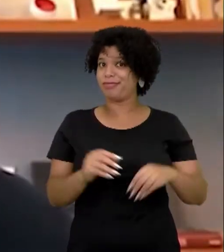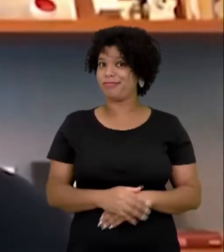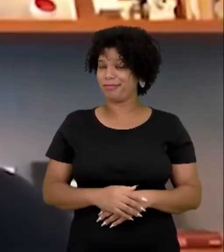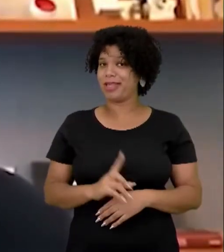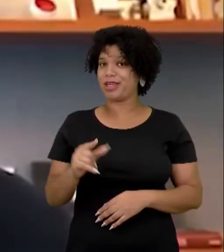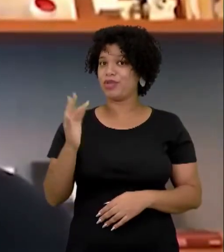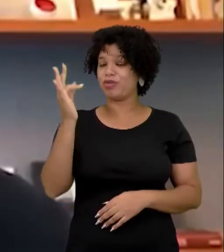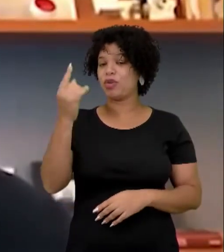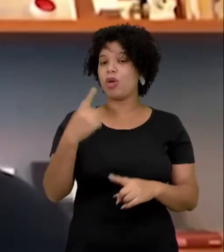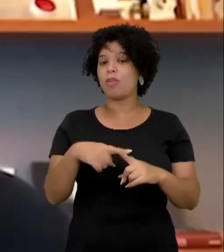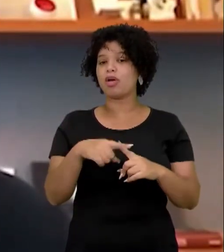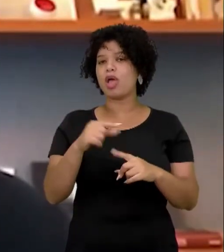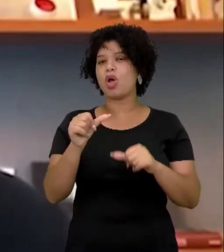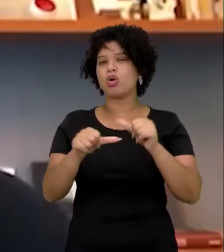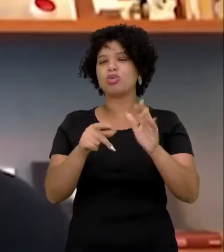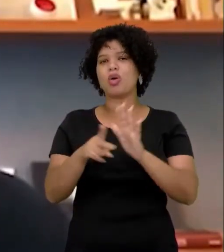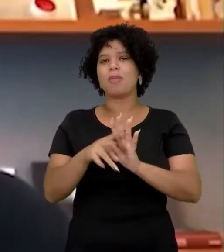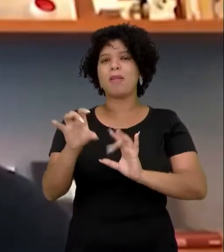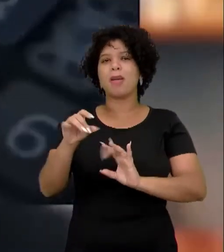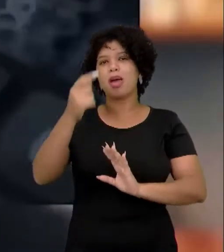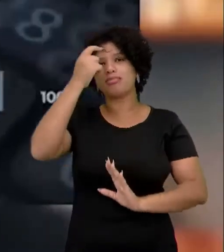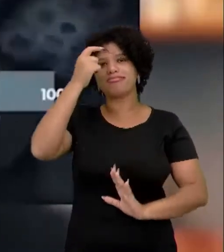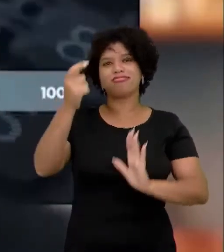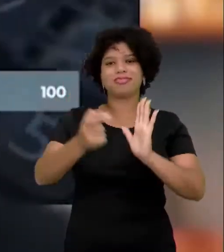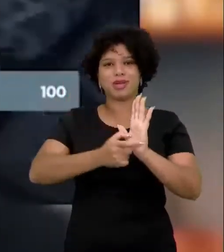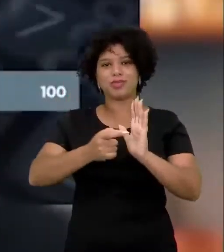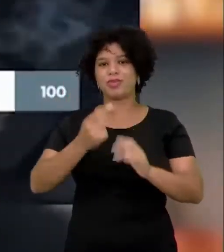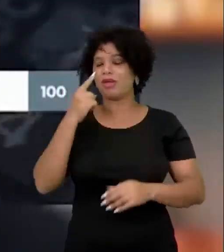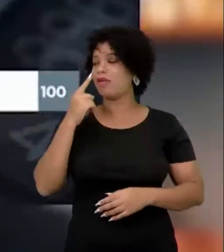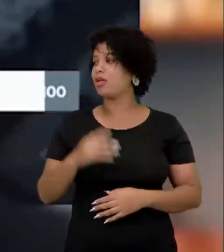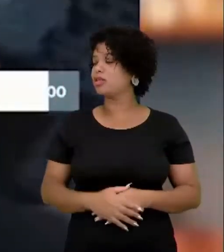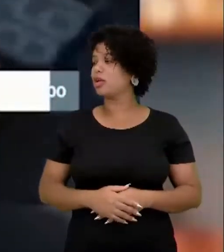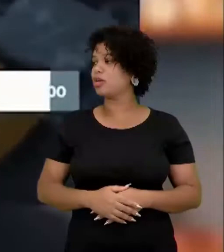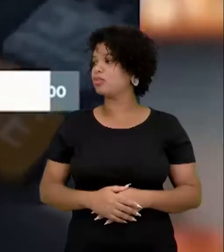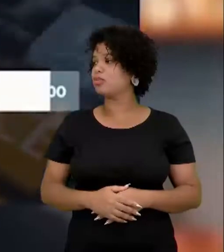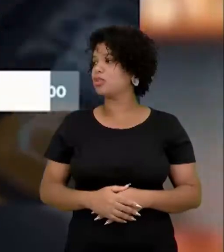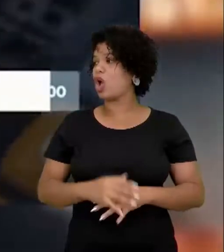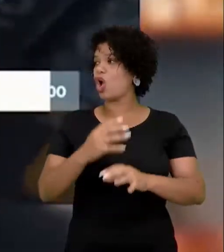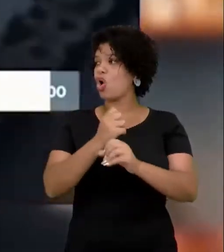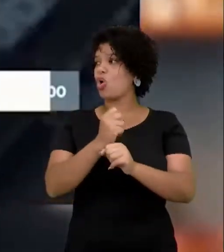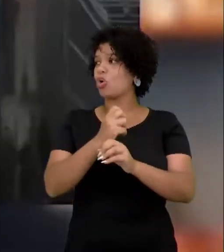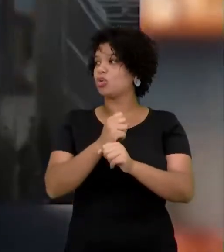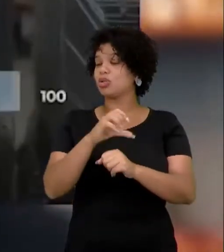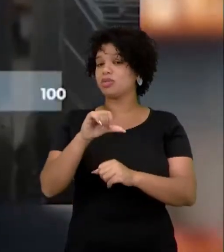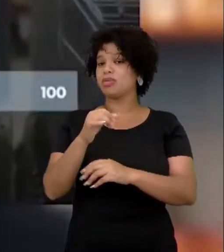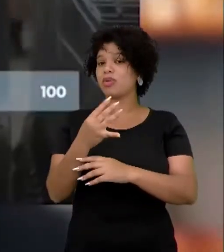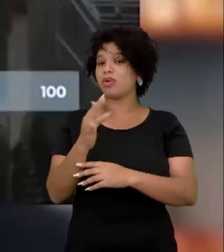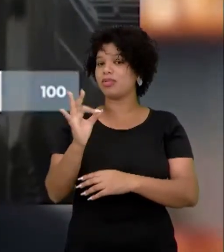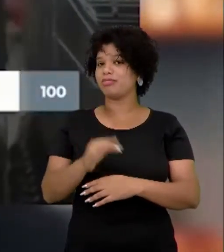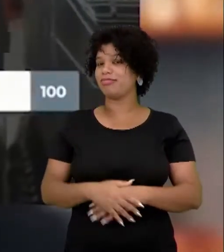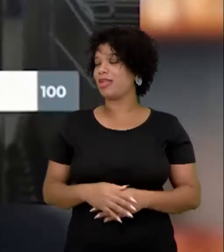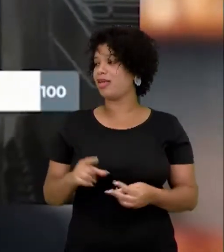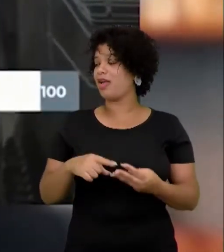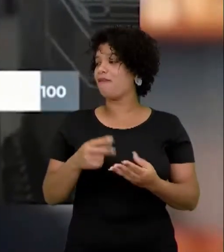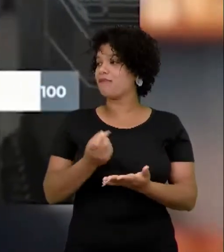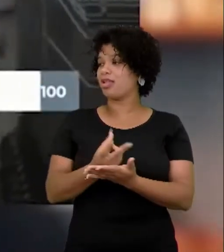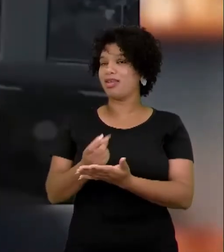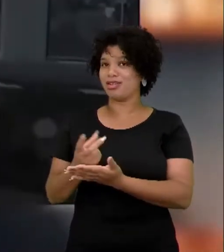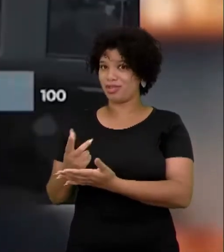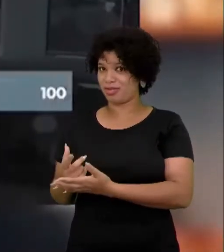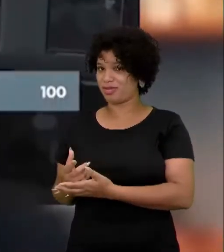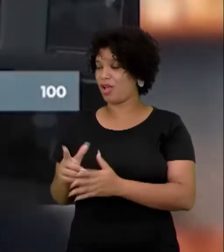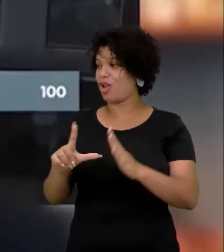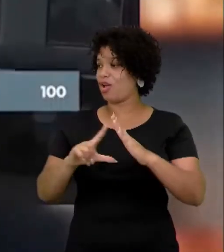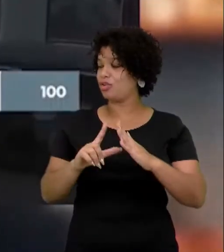vai ser terceirizada para inteligência artificial. Contadores e auditores, 94%. Vendedores de varejo,